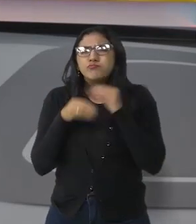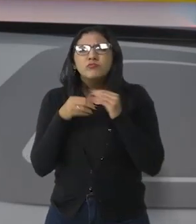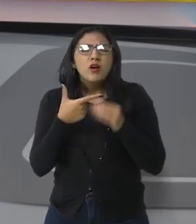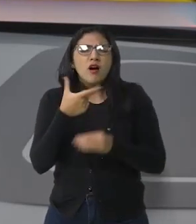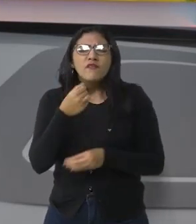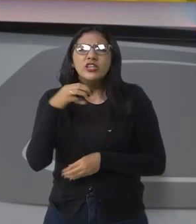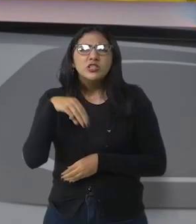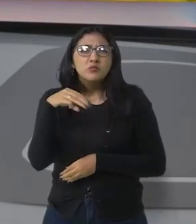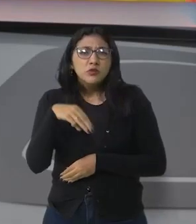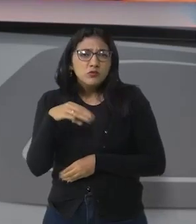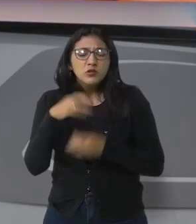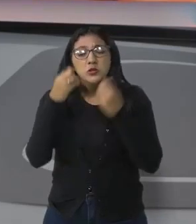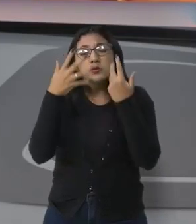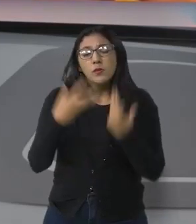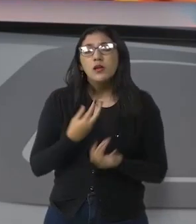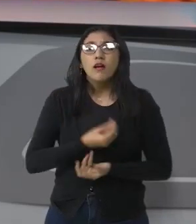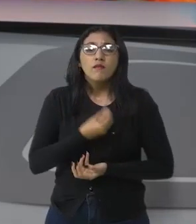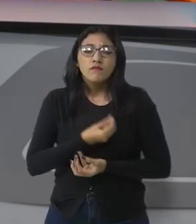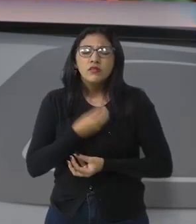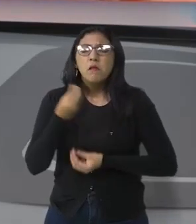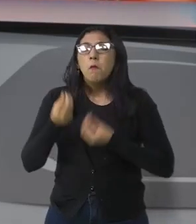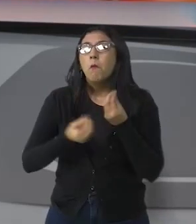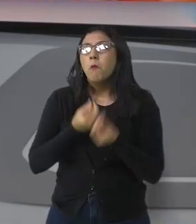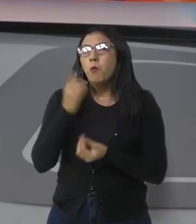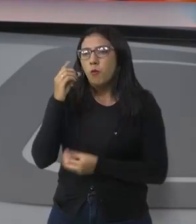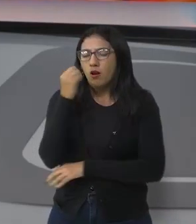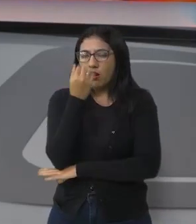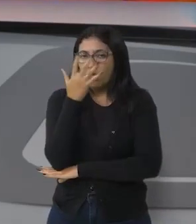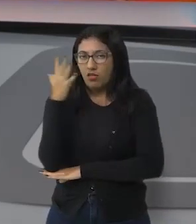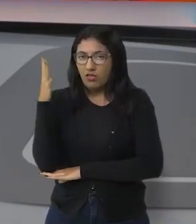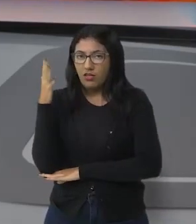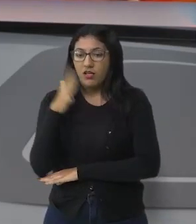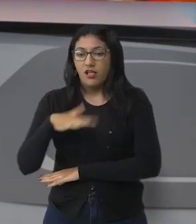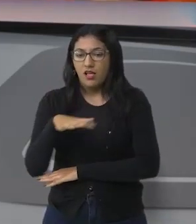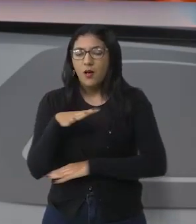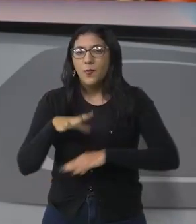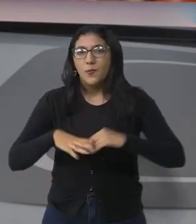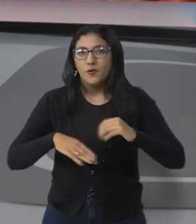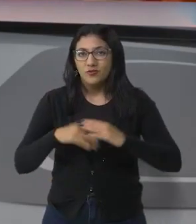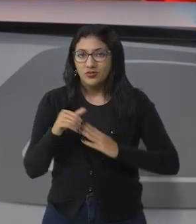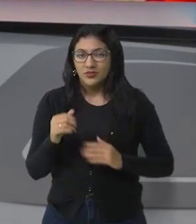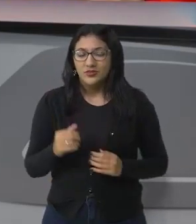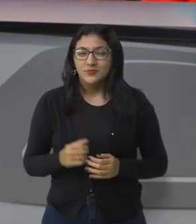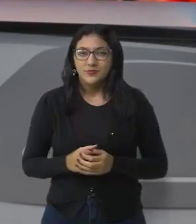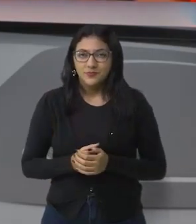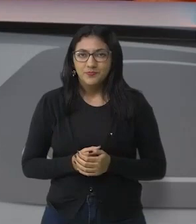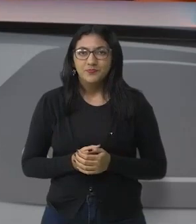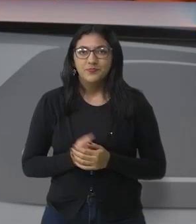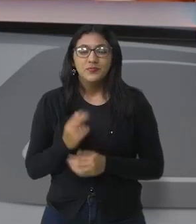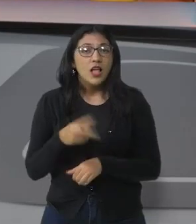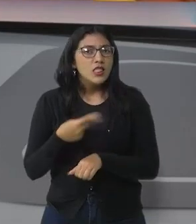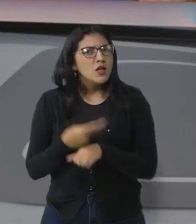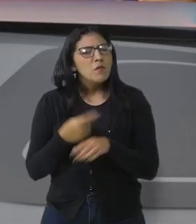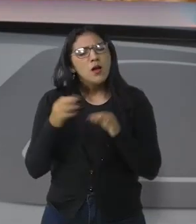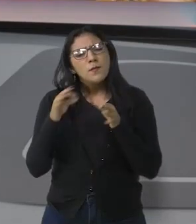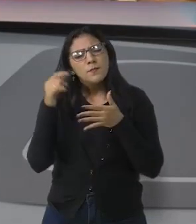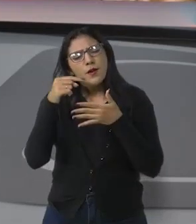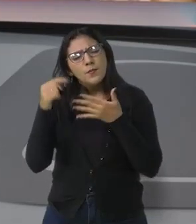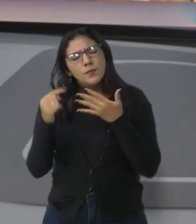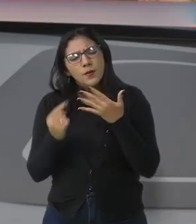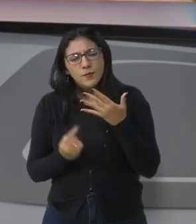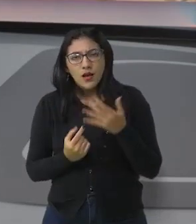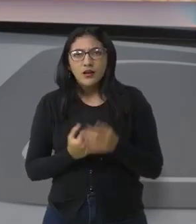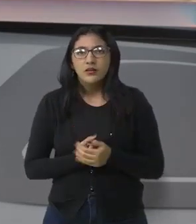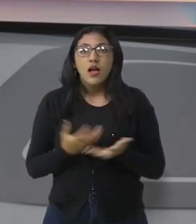esse processo e a vida das pessoas que vivem da coleta da castanha. Agora, depois de tudo isso dito, a gente